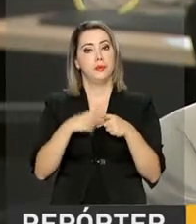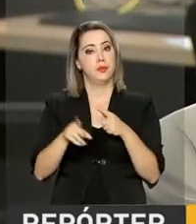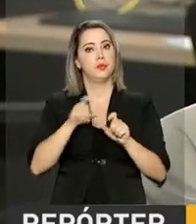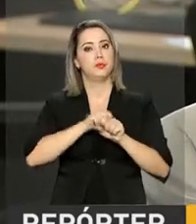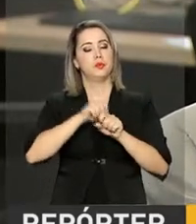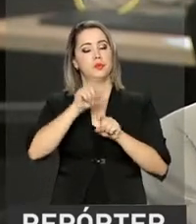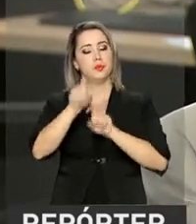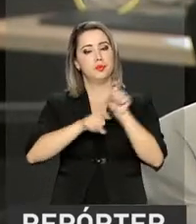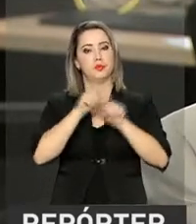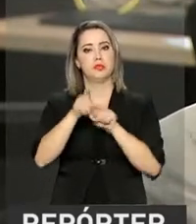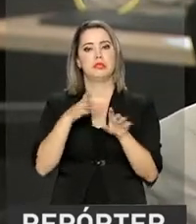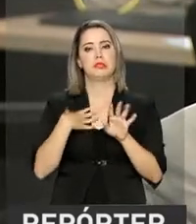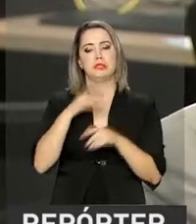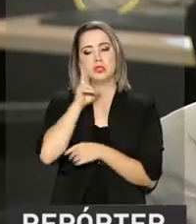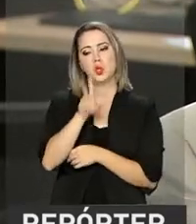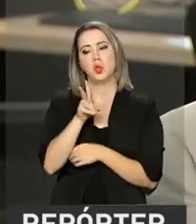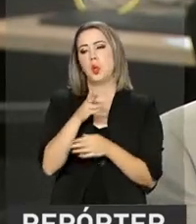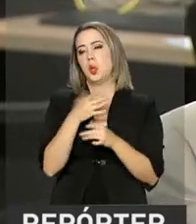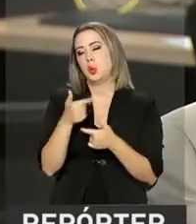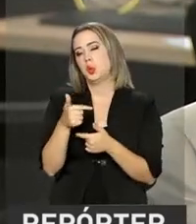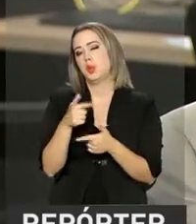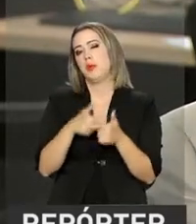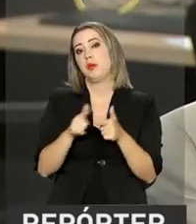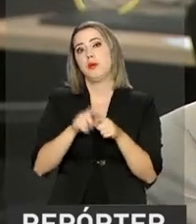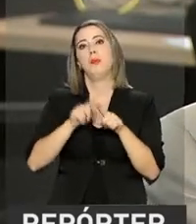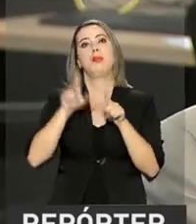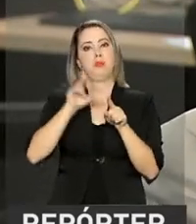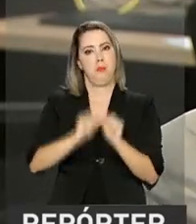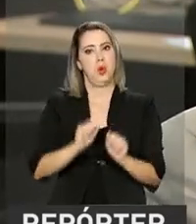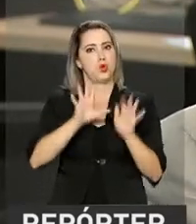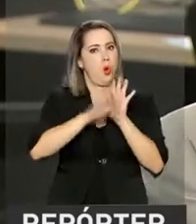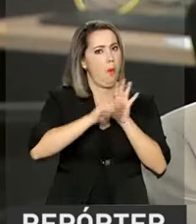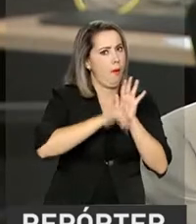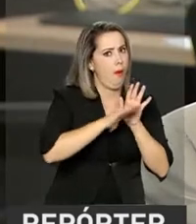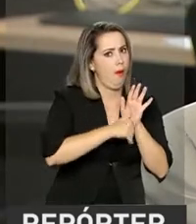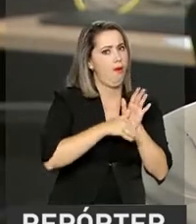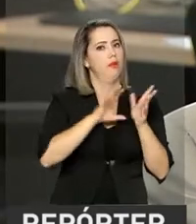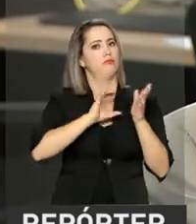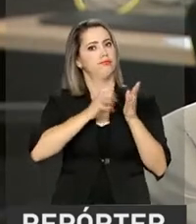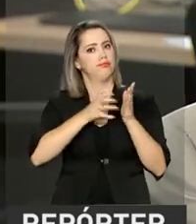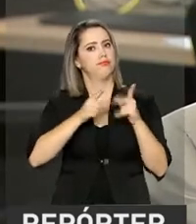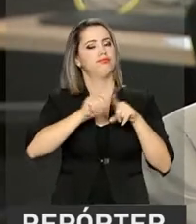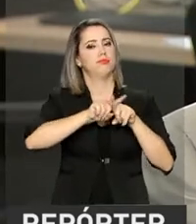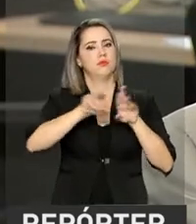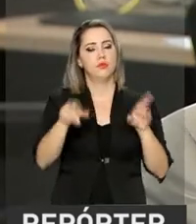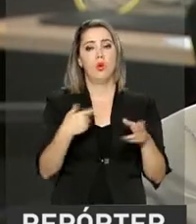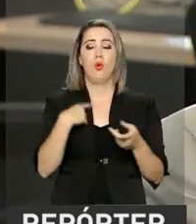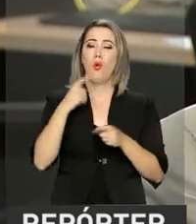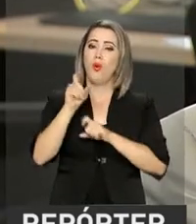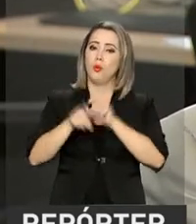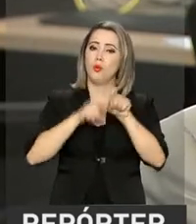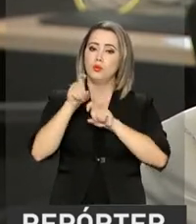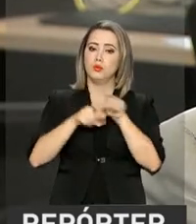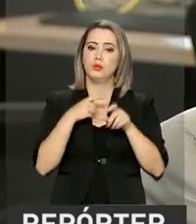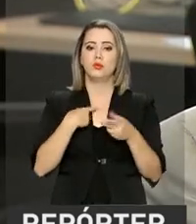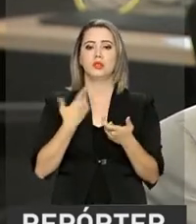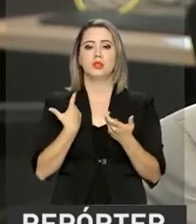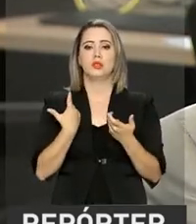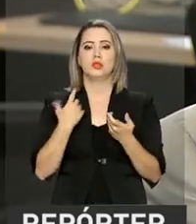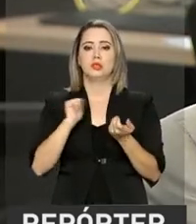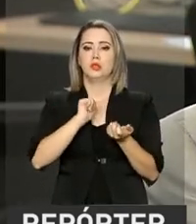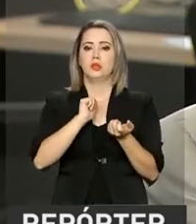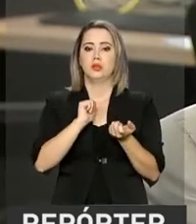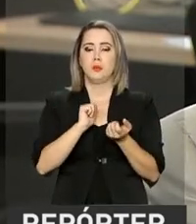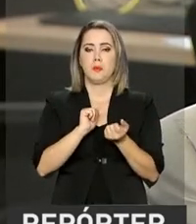aparentemente inofensivo pode estar roubando suas informações ou tornando o seu computador escravo